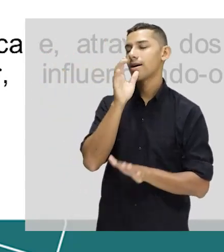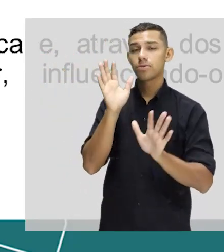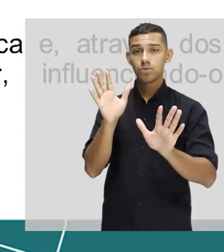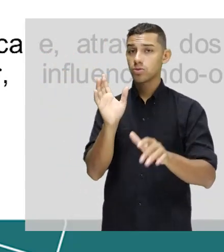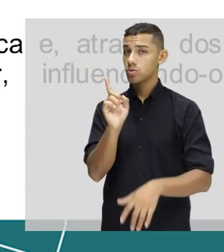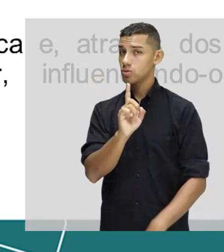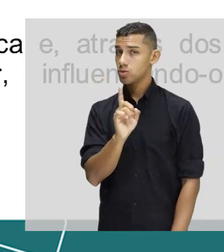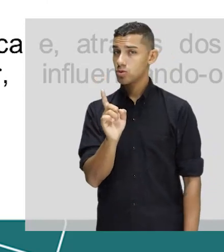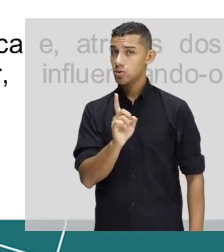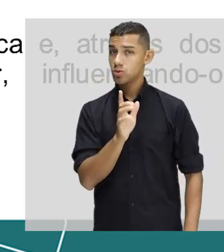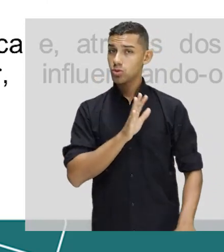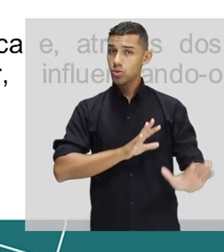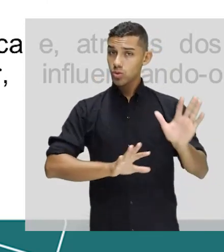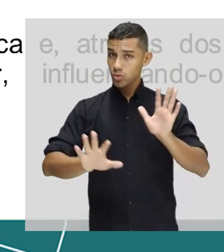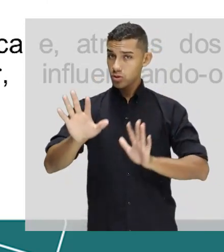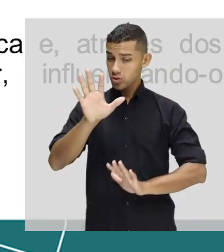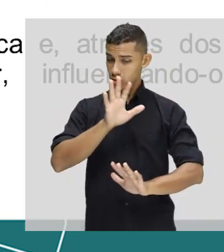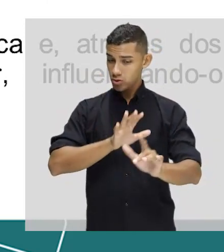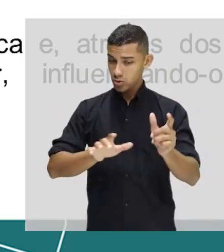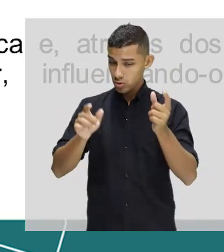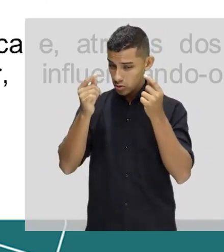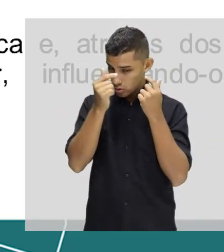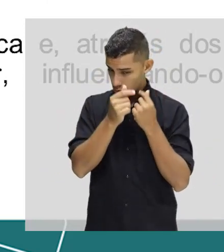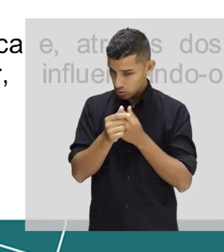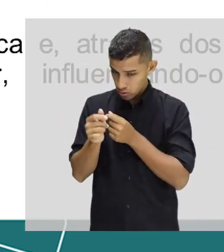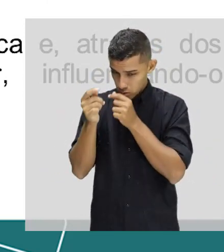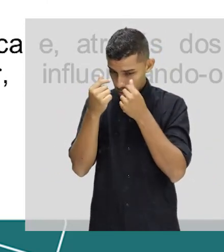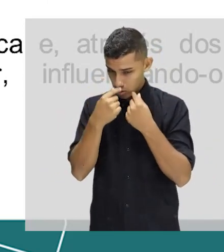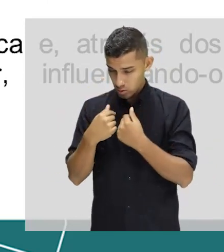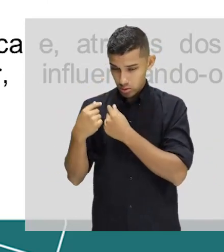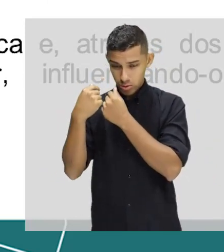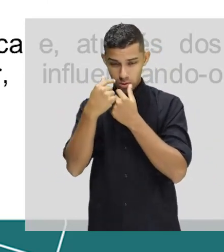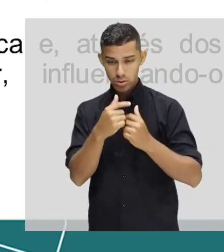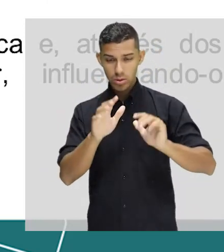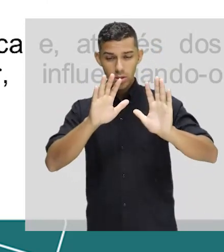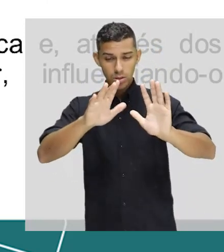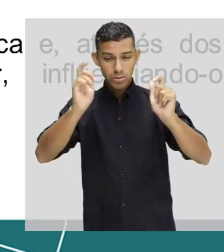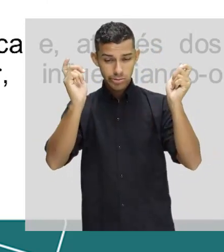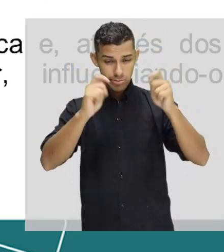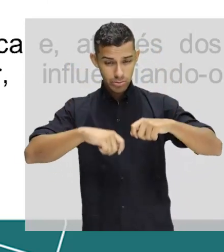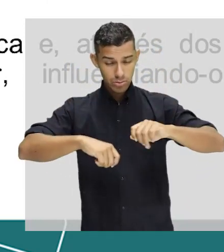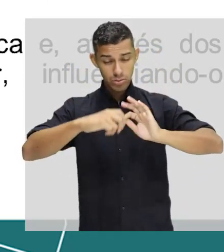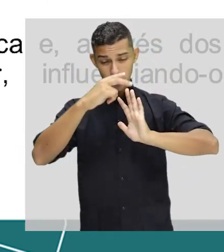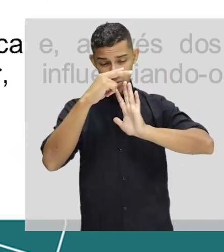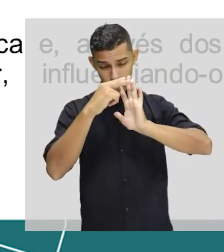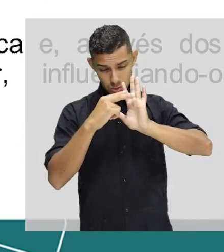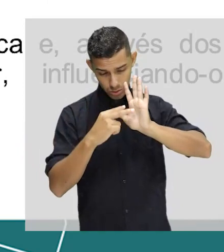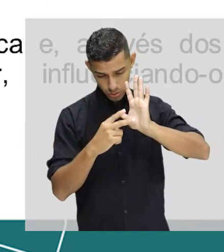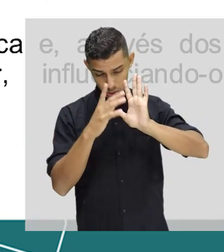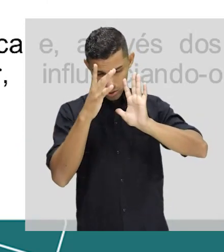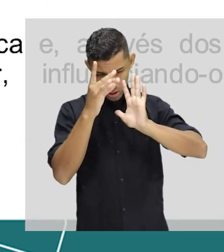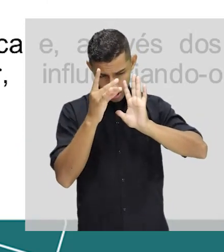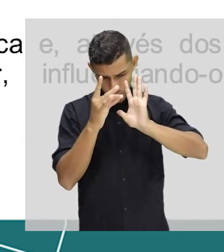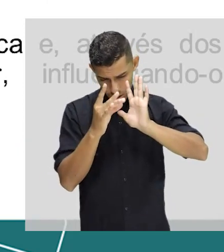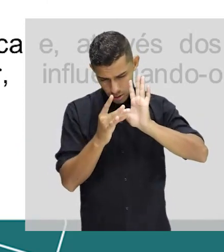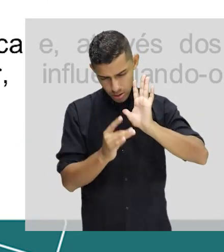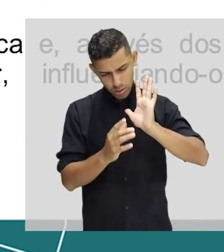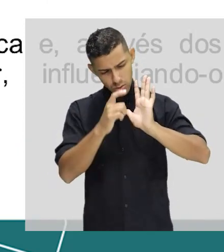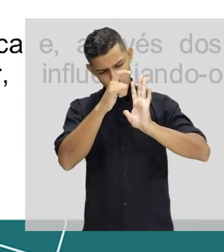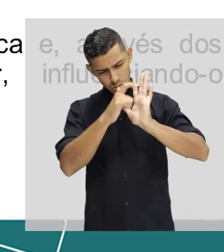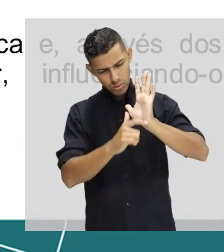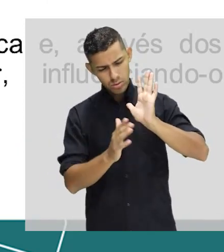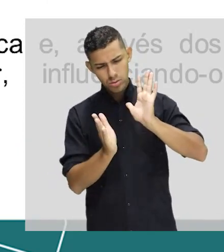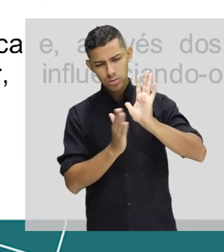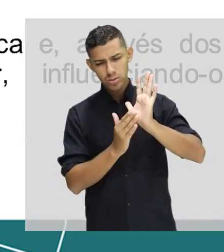mas não é bem assim. Basta uma leitura mais cuidadosa para percebermos que estamos diante de um gênero textual